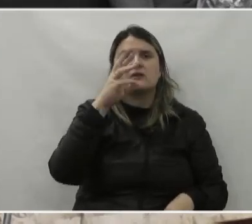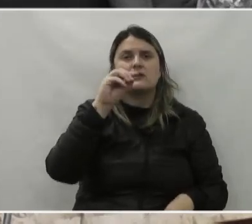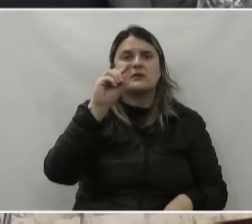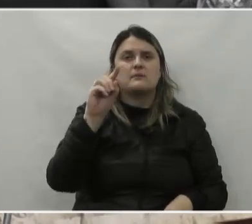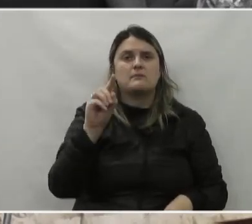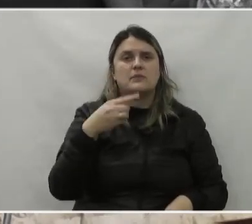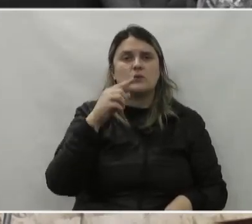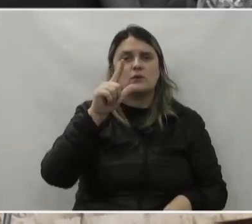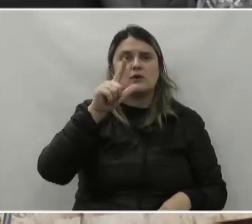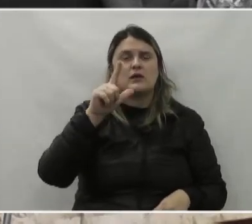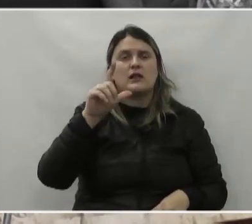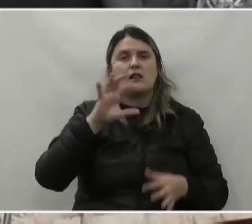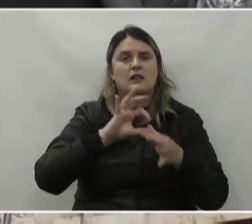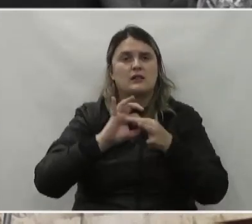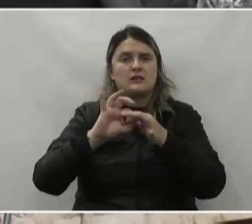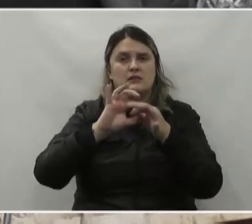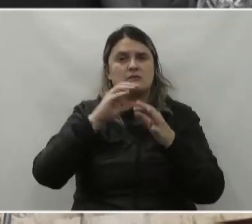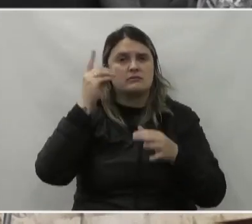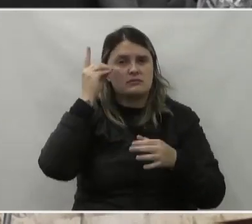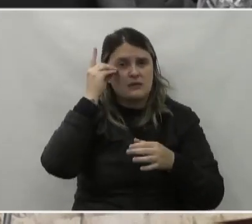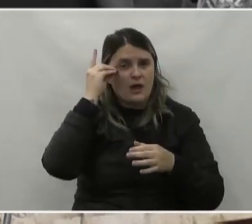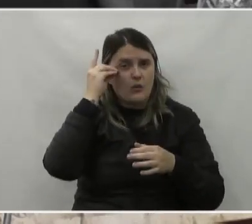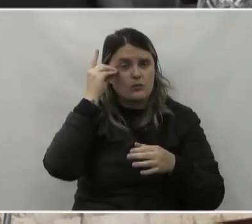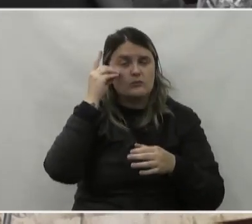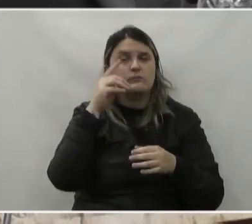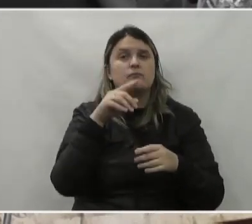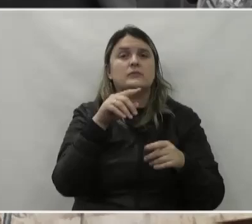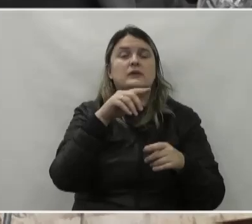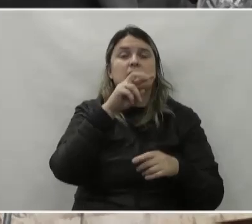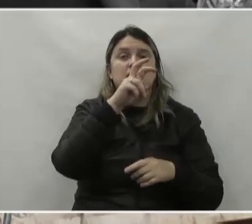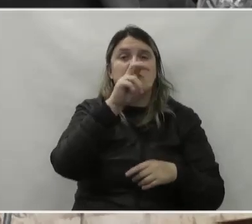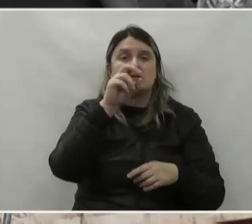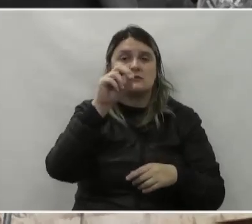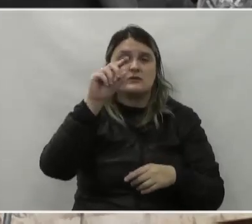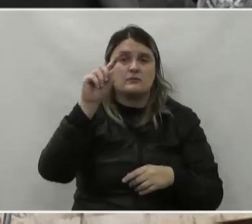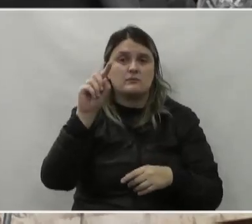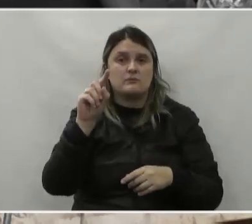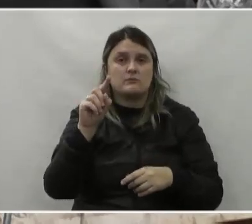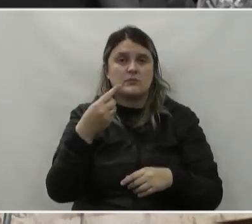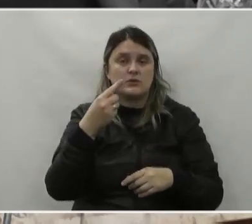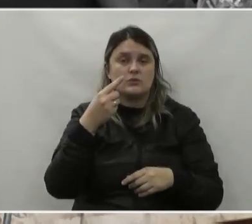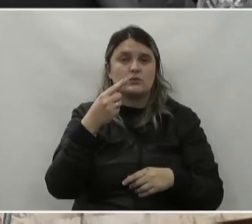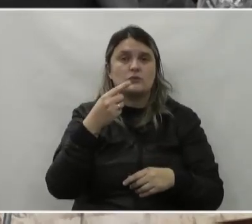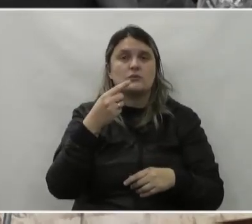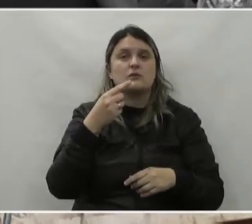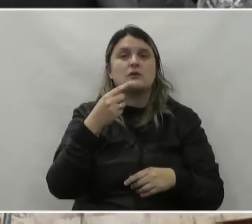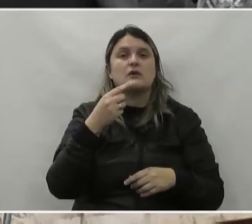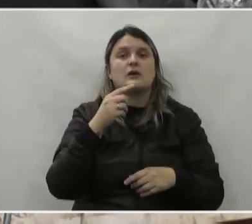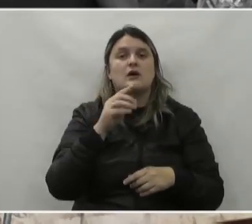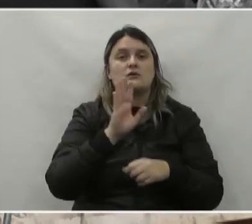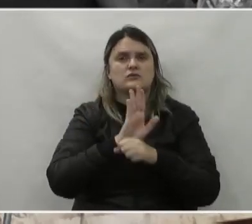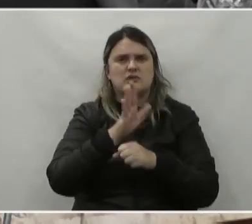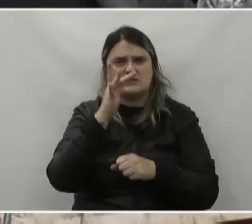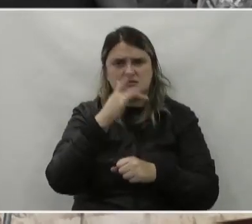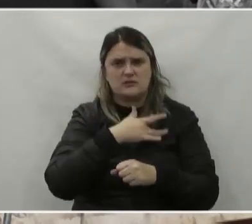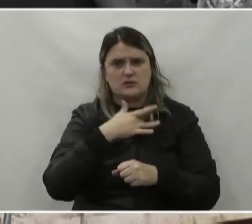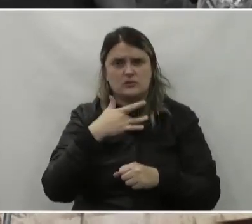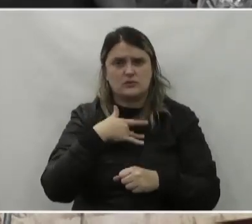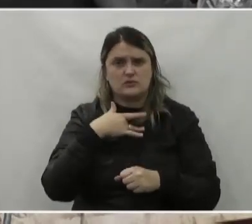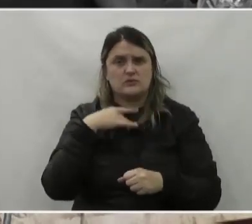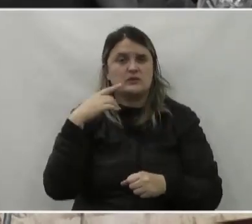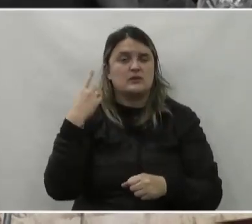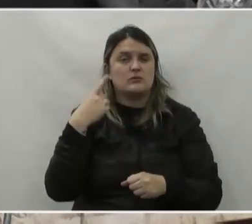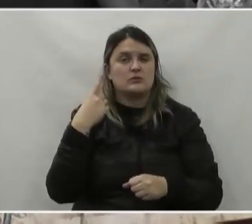de Amor Down. E também R$500 mil para a saúde do deputado federal Zeca Dirceu. Tá? Então, são